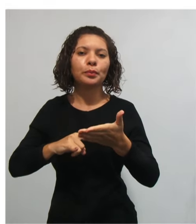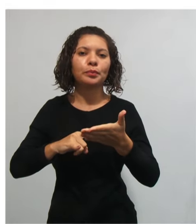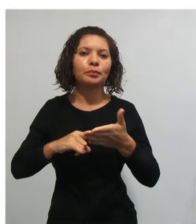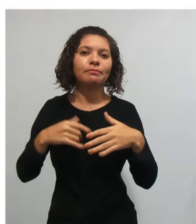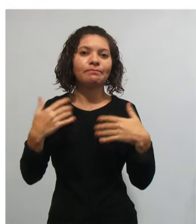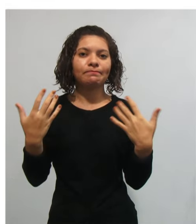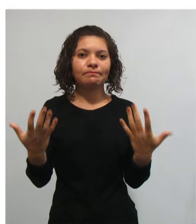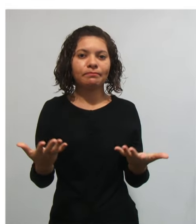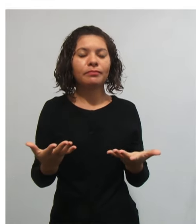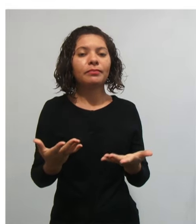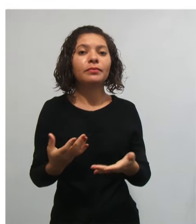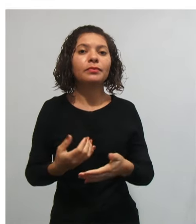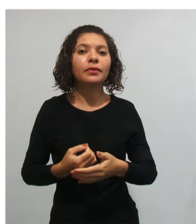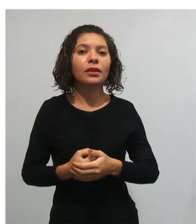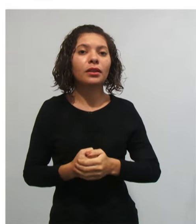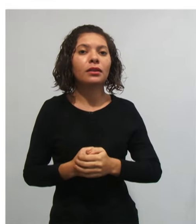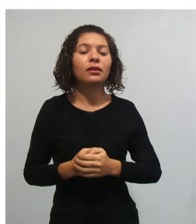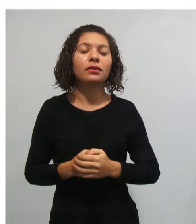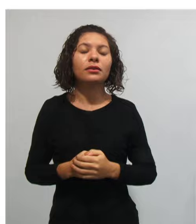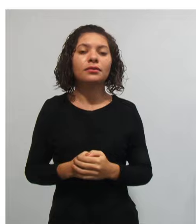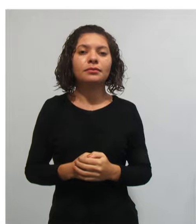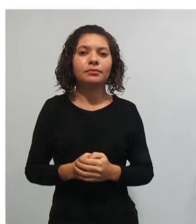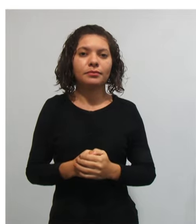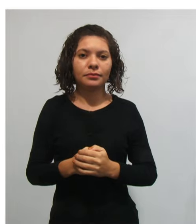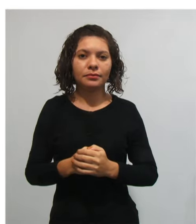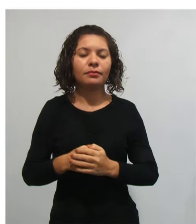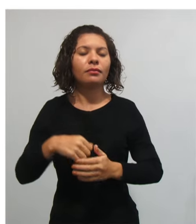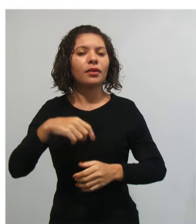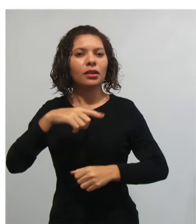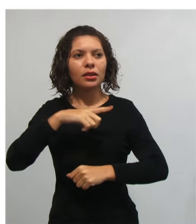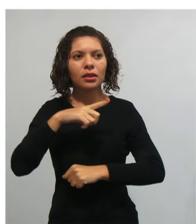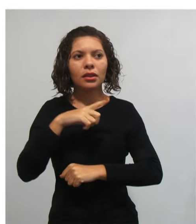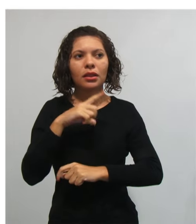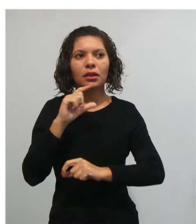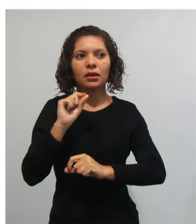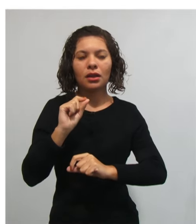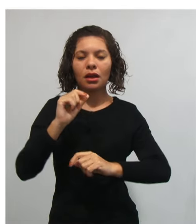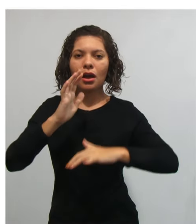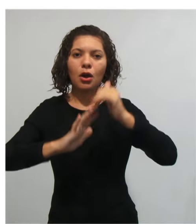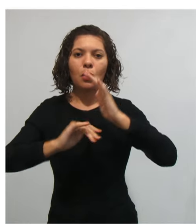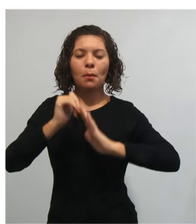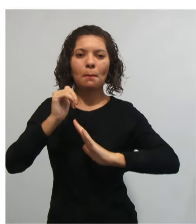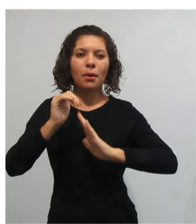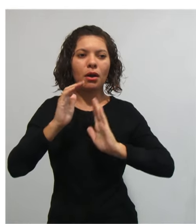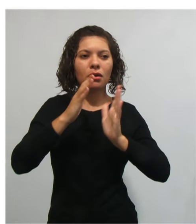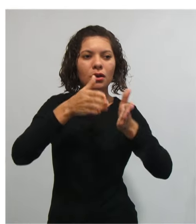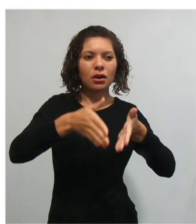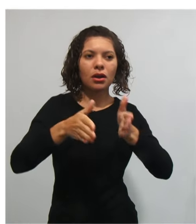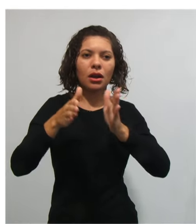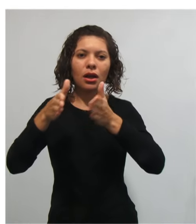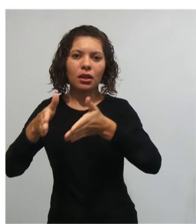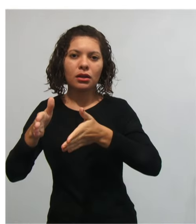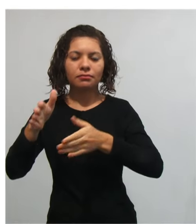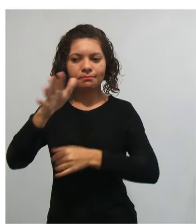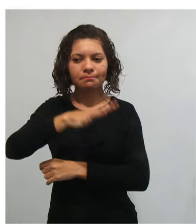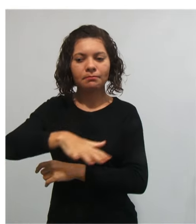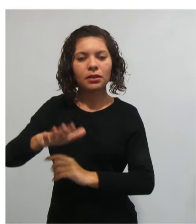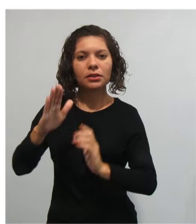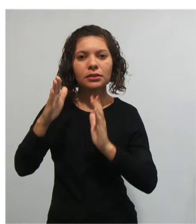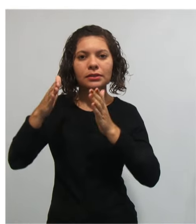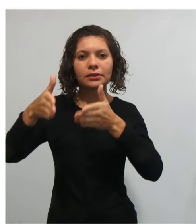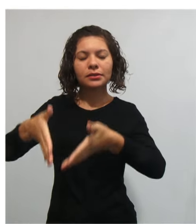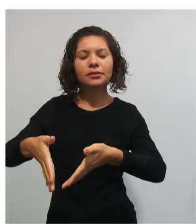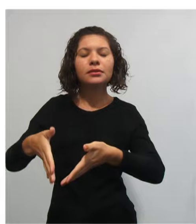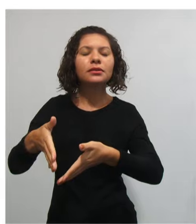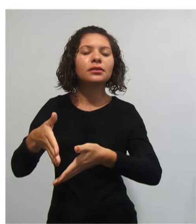gerais da base Nacional curricular comum então Eh mesmo que temos as que tenhamos as competências de